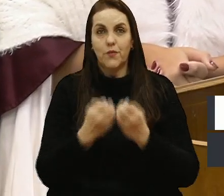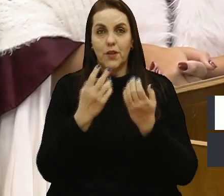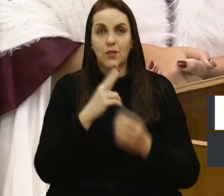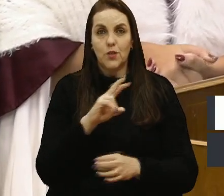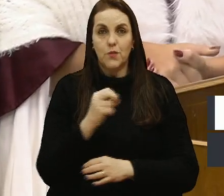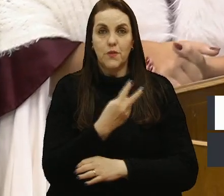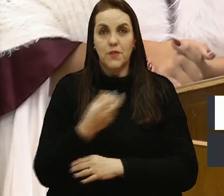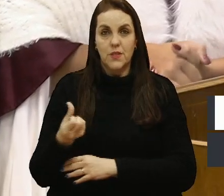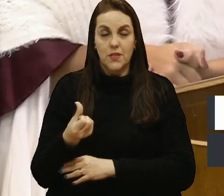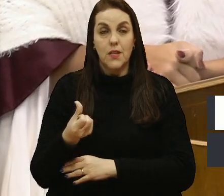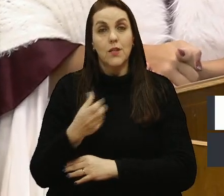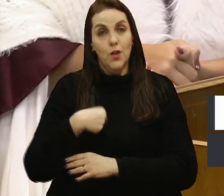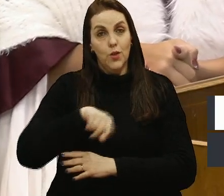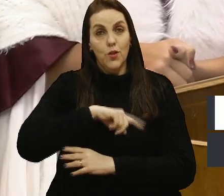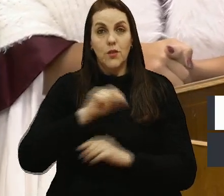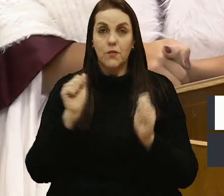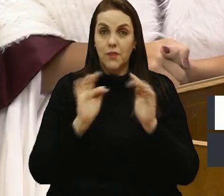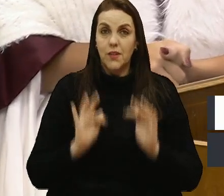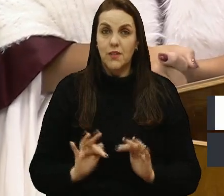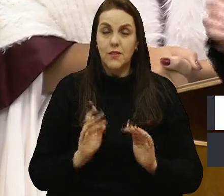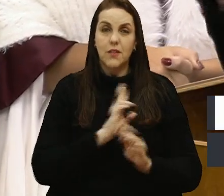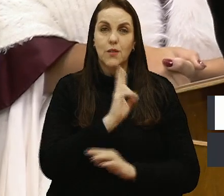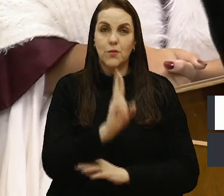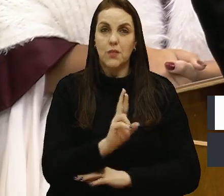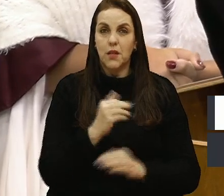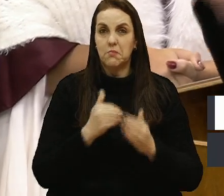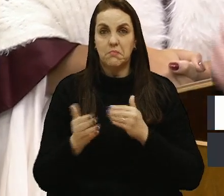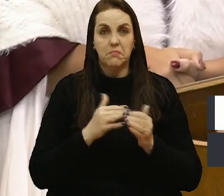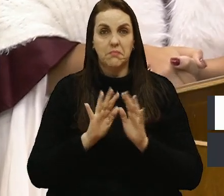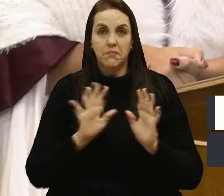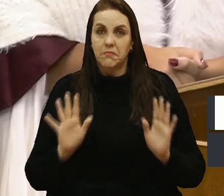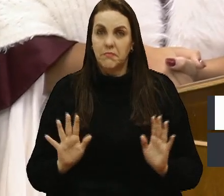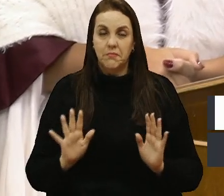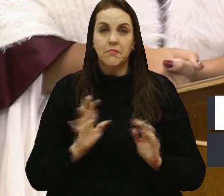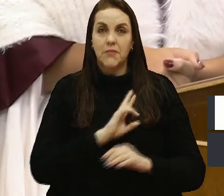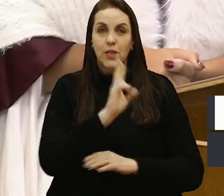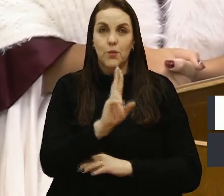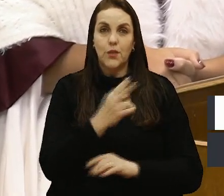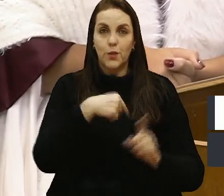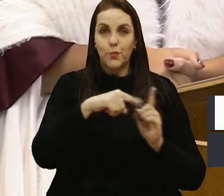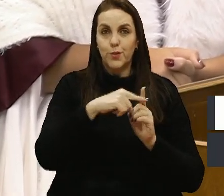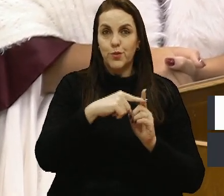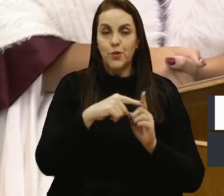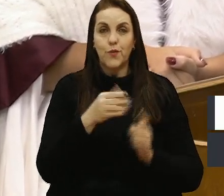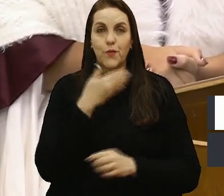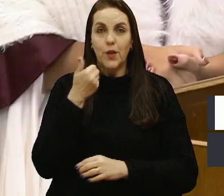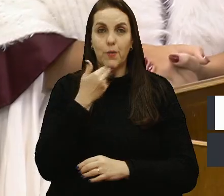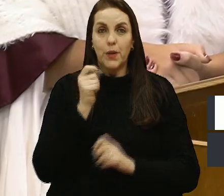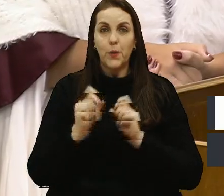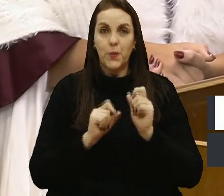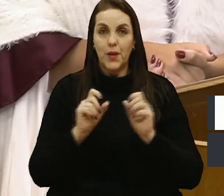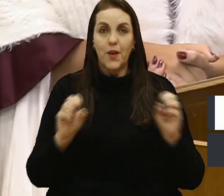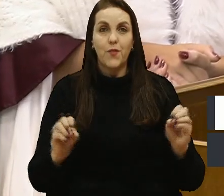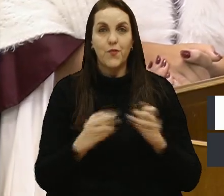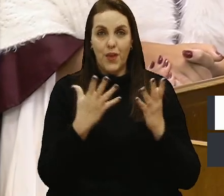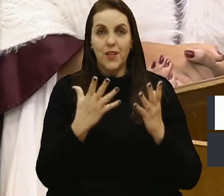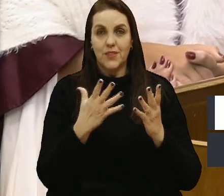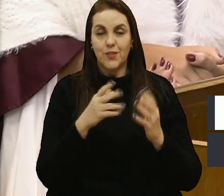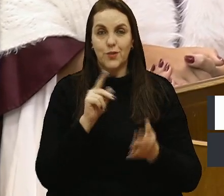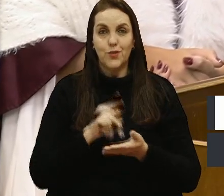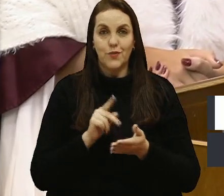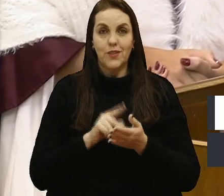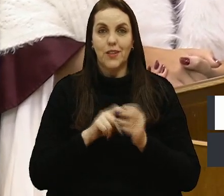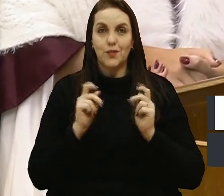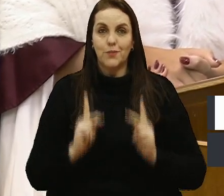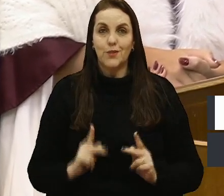2026, a gente ficou super feliz porque o resultado... independente do resultado positivo, o que valeu que foi a festa que realmente o pessoal gostou.